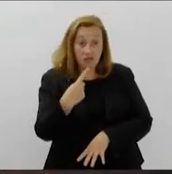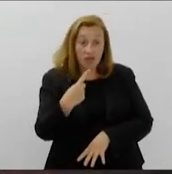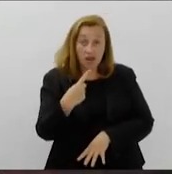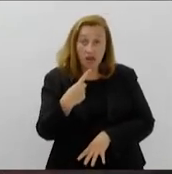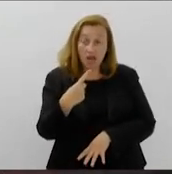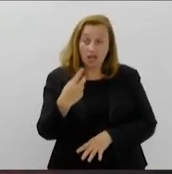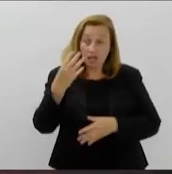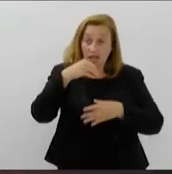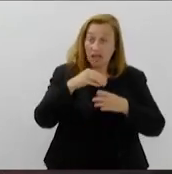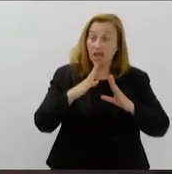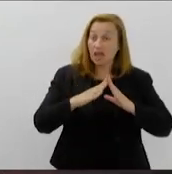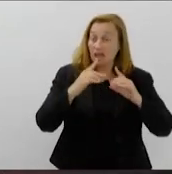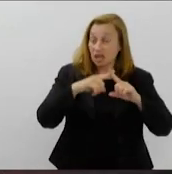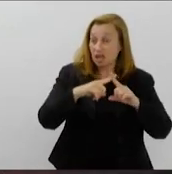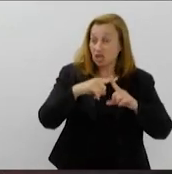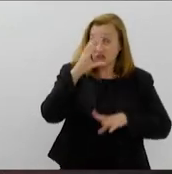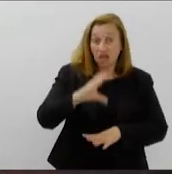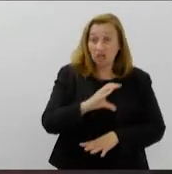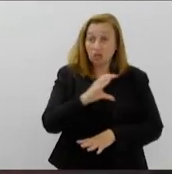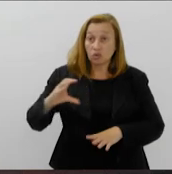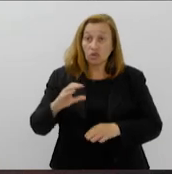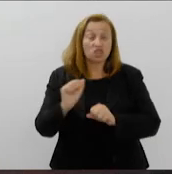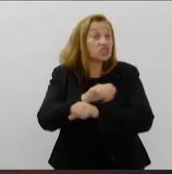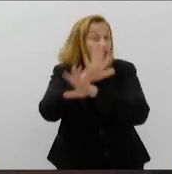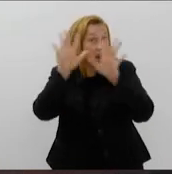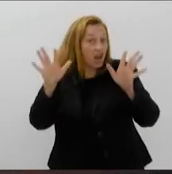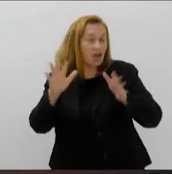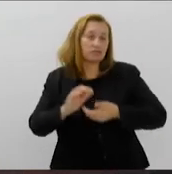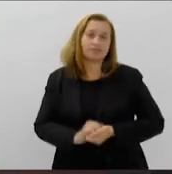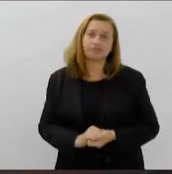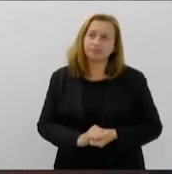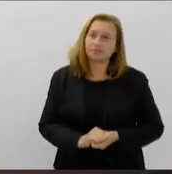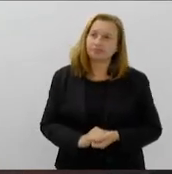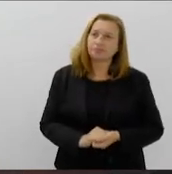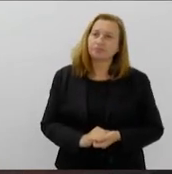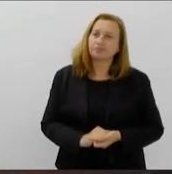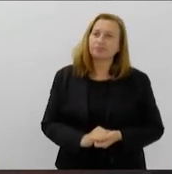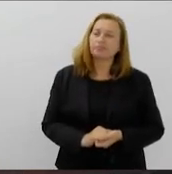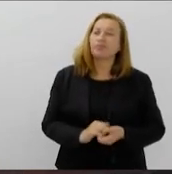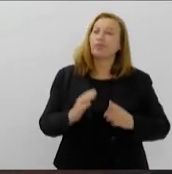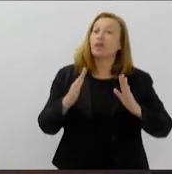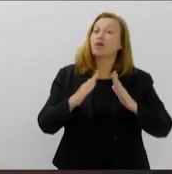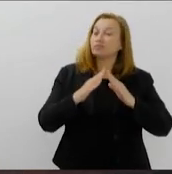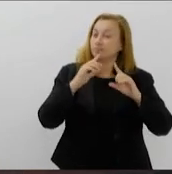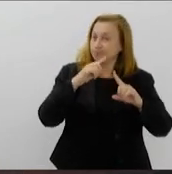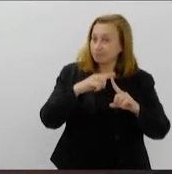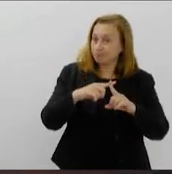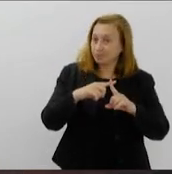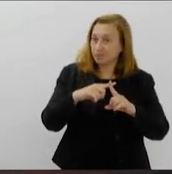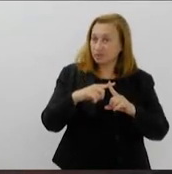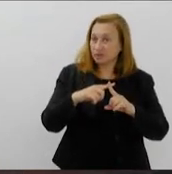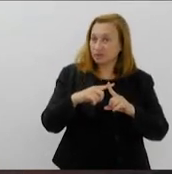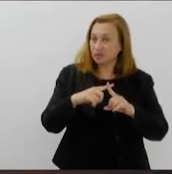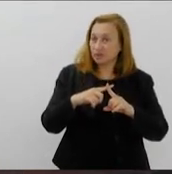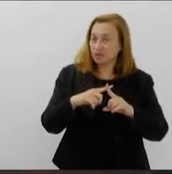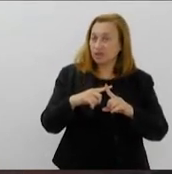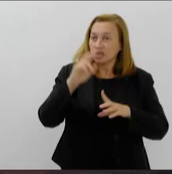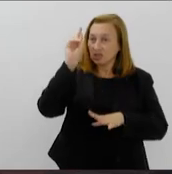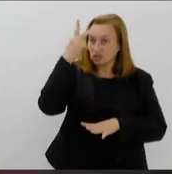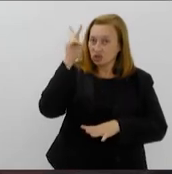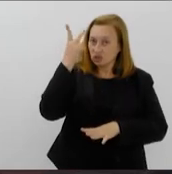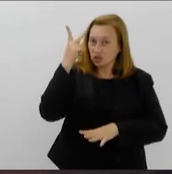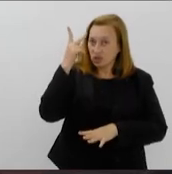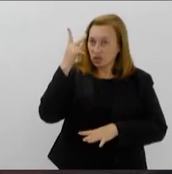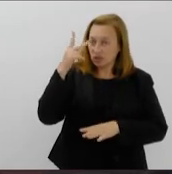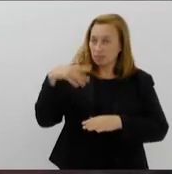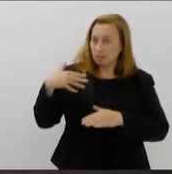está muito, mas muito claro ao mesmo tempo, que a Igreja, na sua história